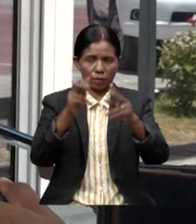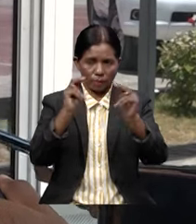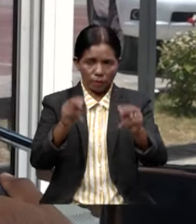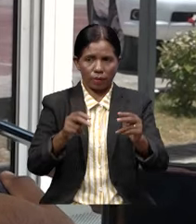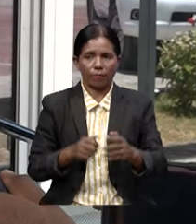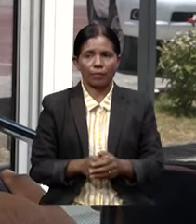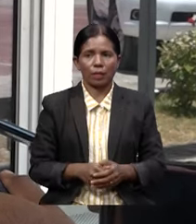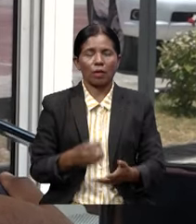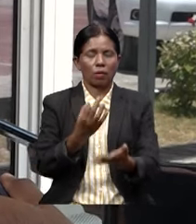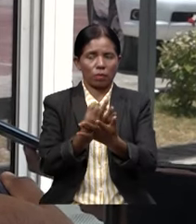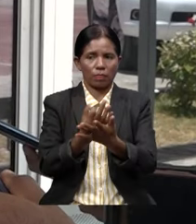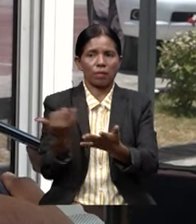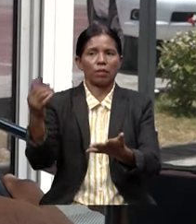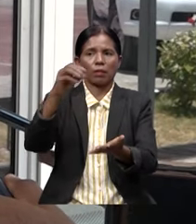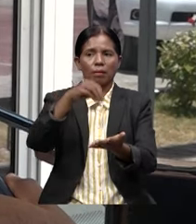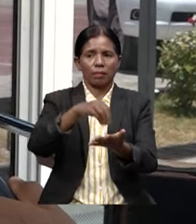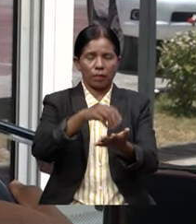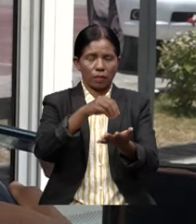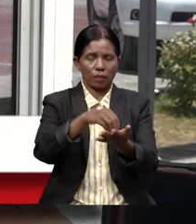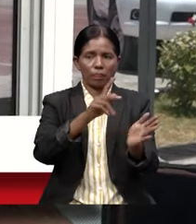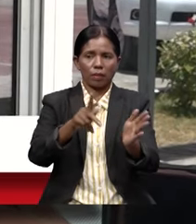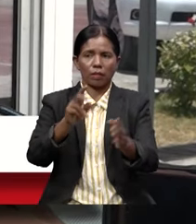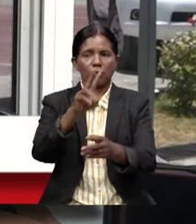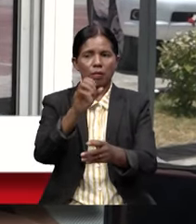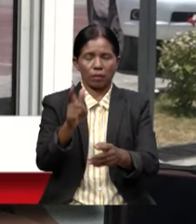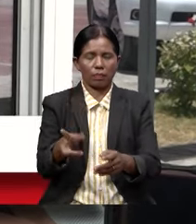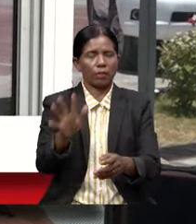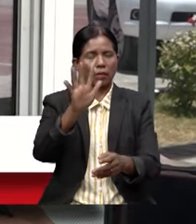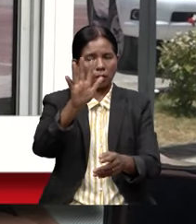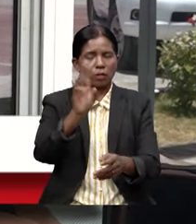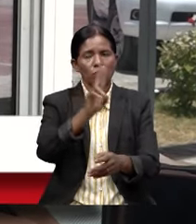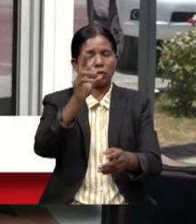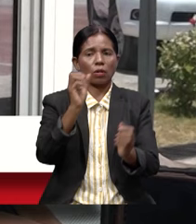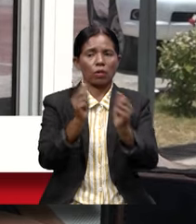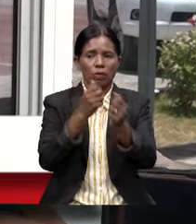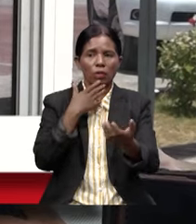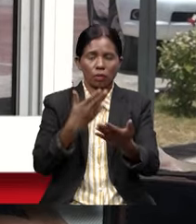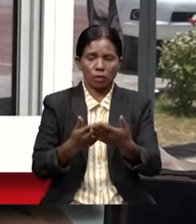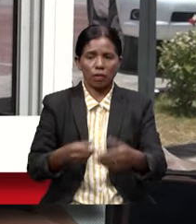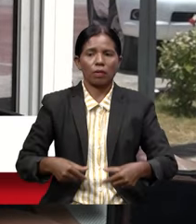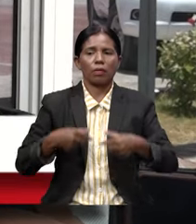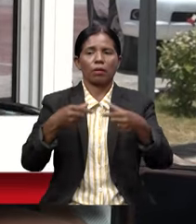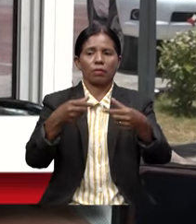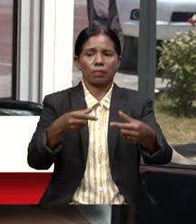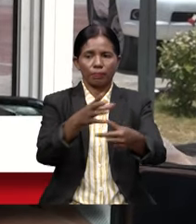Orçamento de BMA que será tal, fala mais plano 2025, não será bela executa o dia, que não é bela for benefício ba